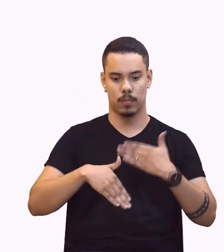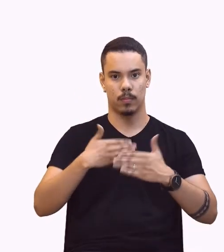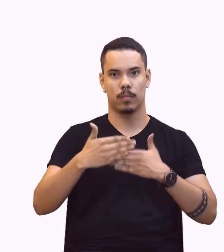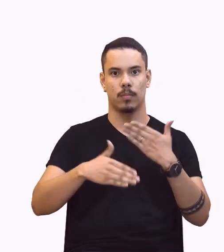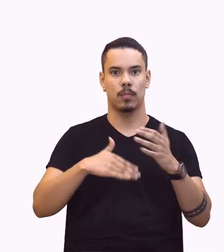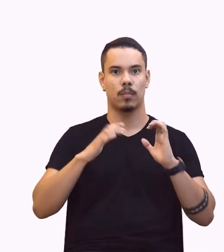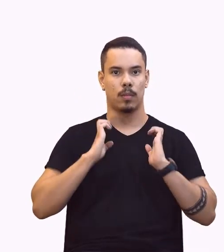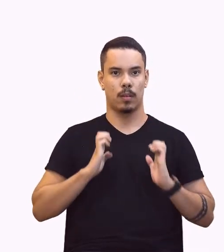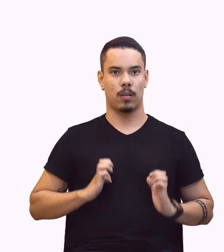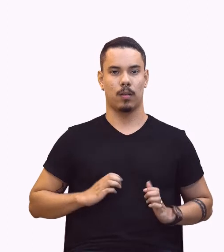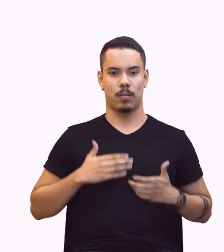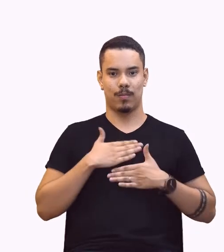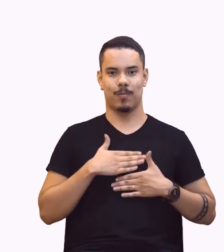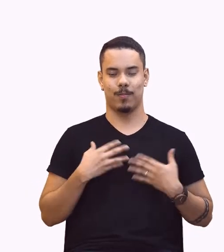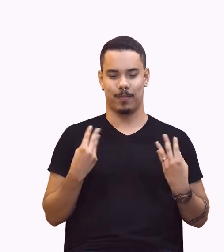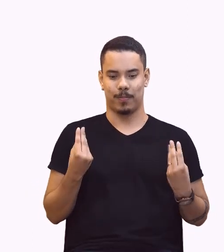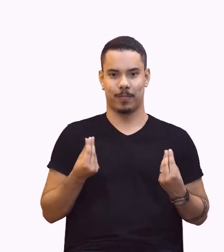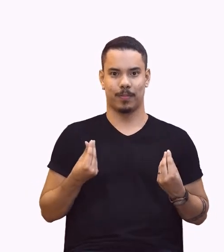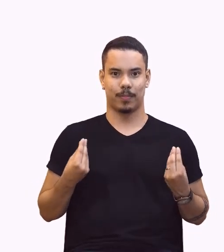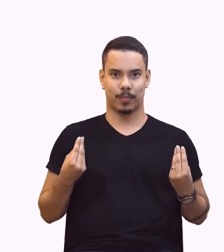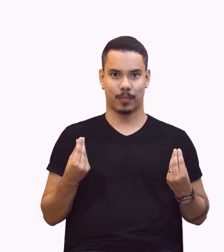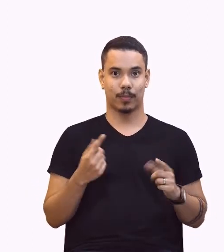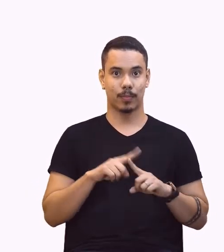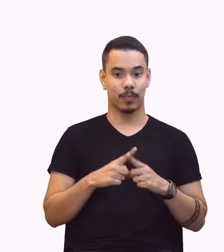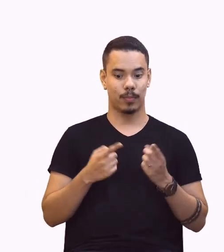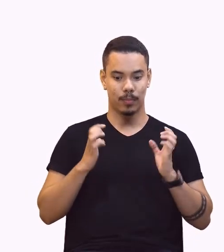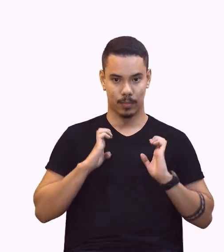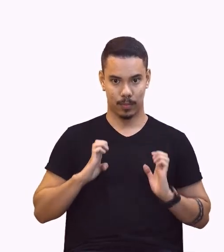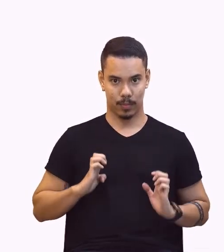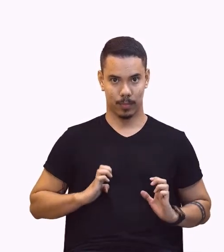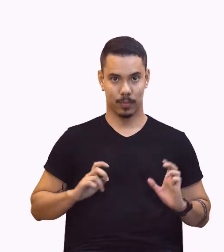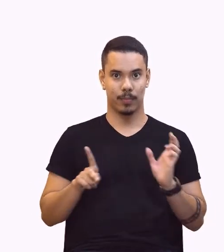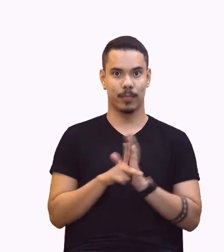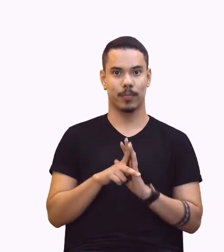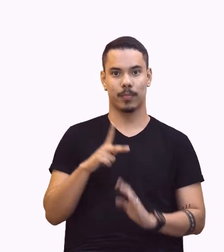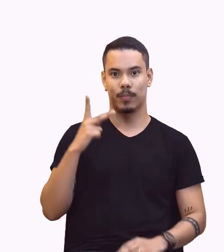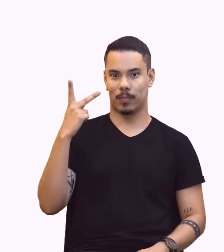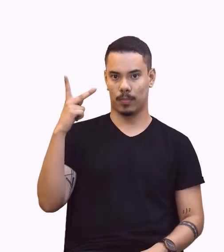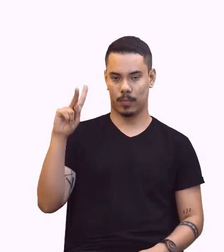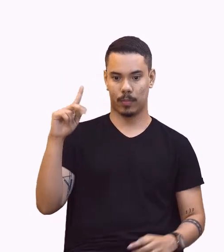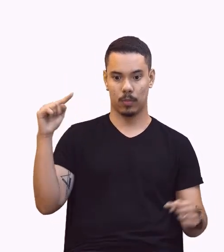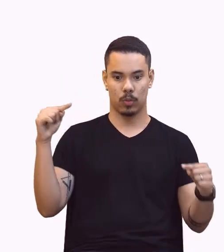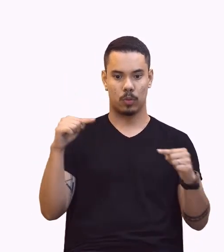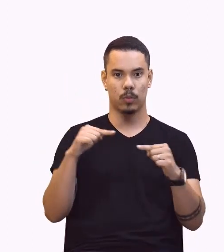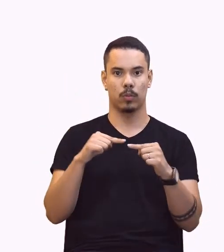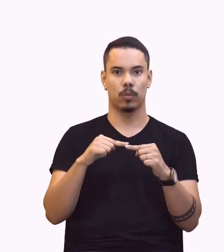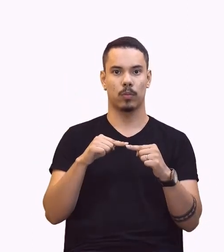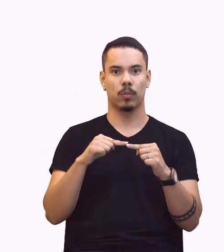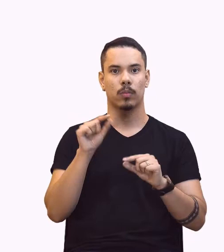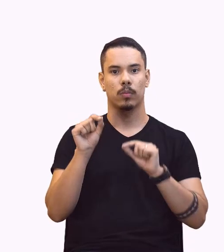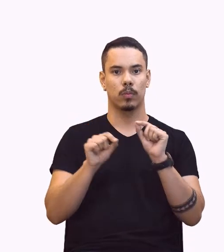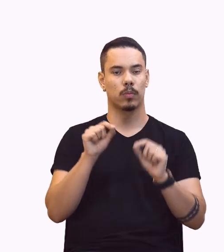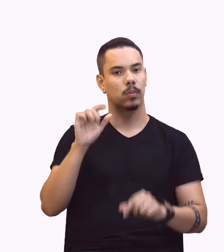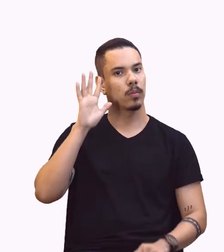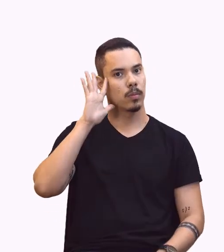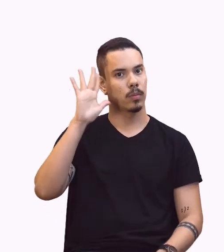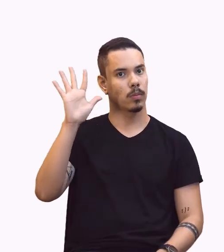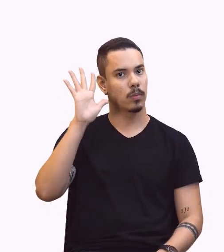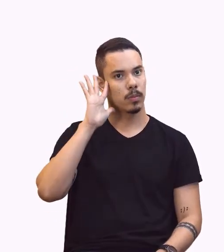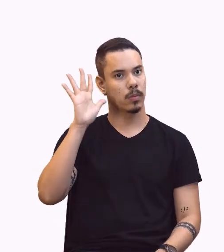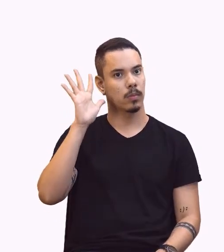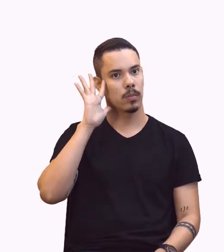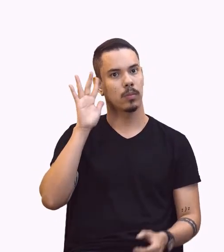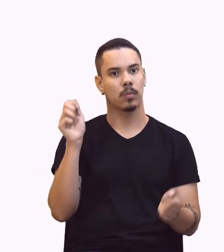do prazer. Só que a ética do prazer de Aristipo, combinando essa teoria com a